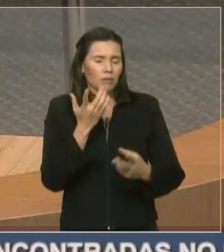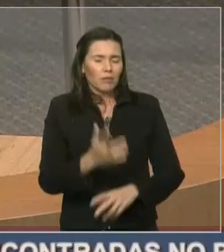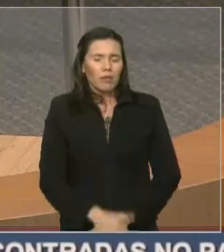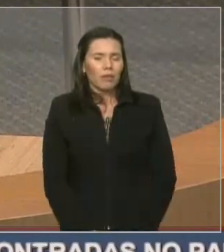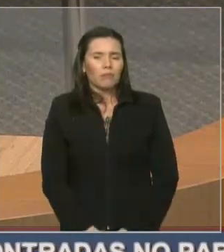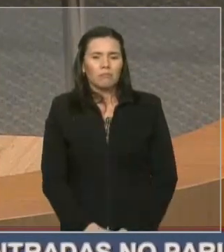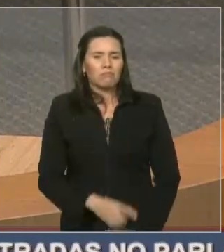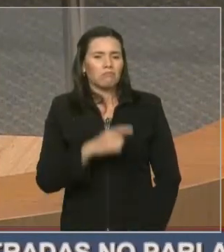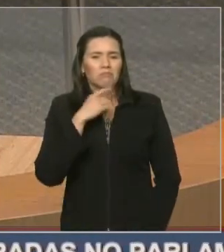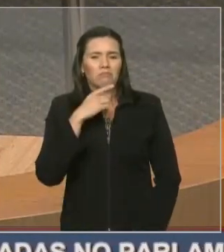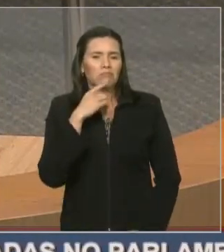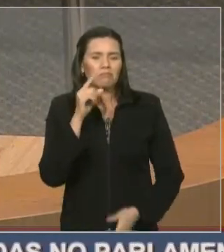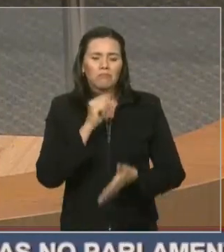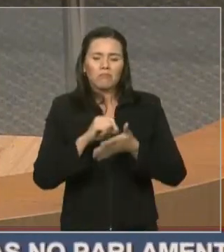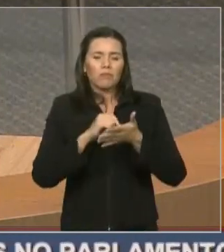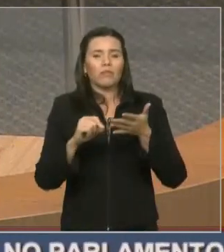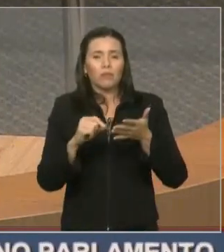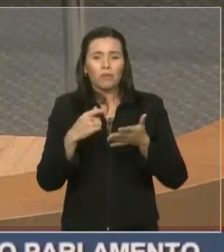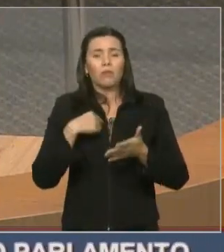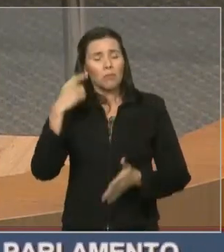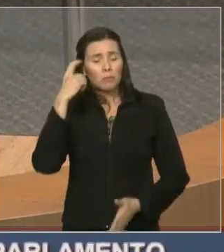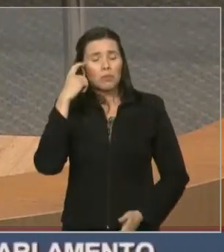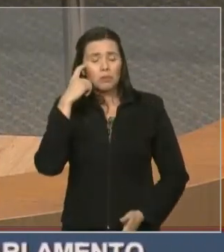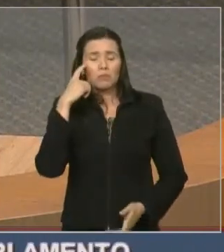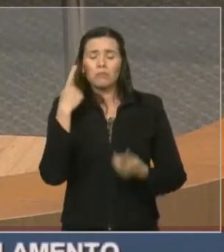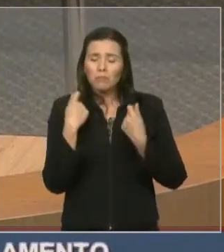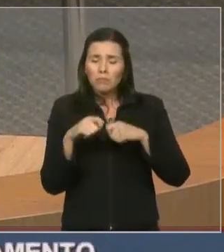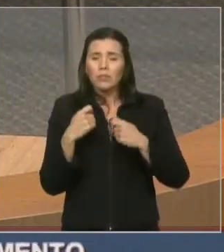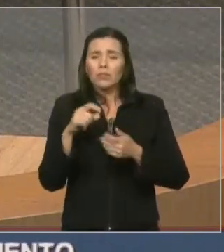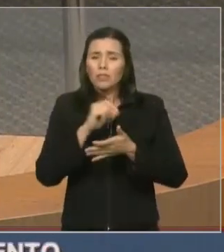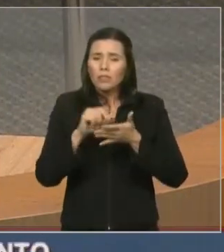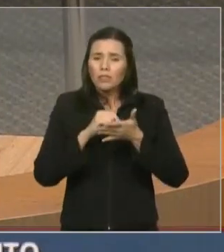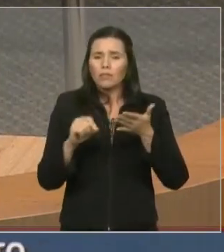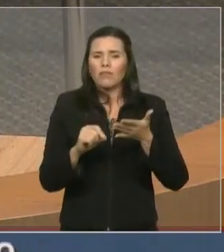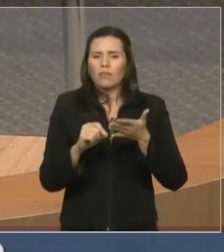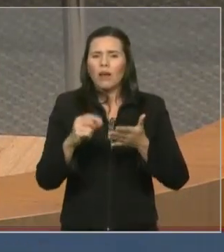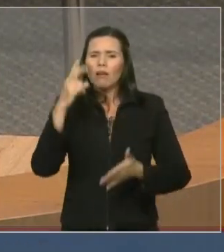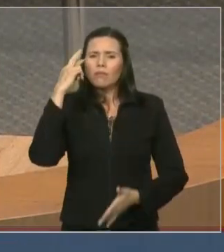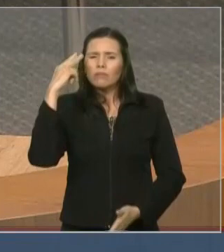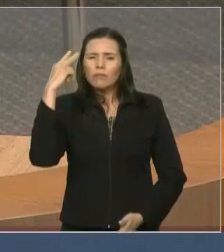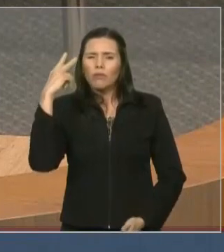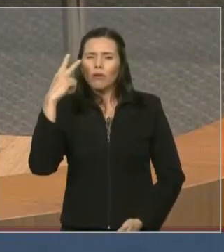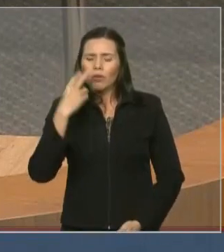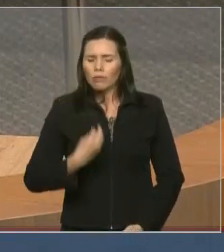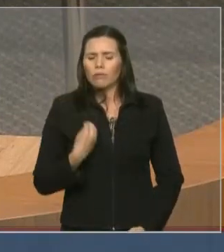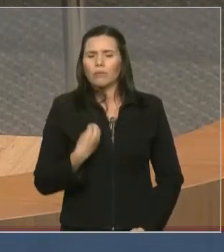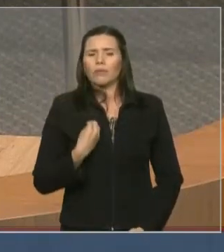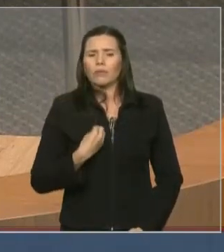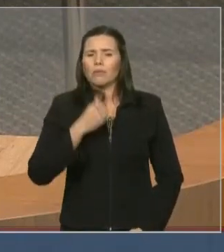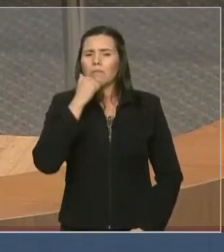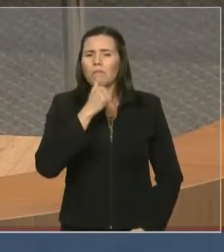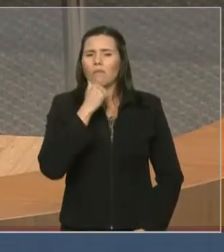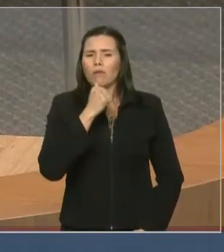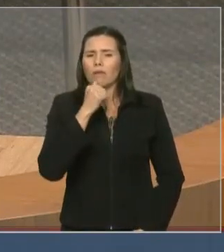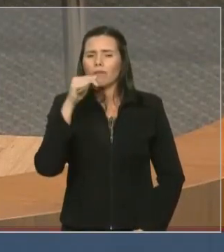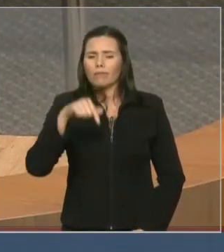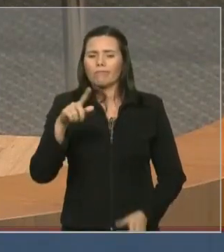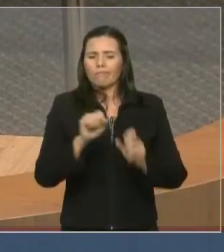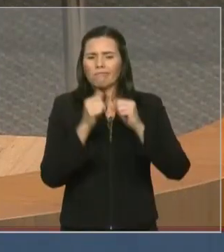A história da presença da mulher no Poder Legislativo tem que ser escrita.